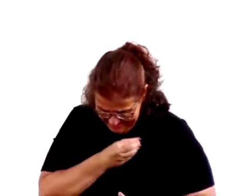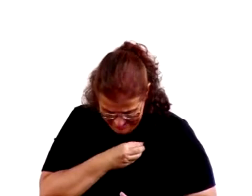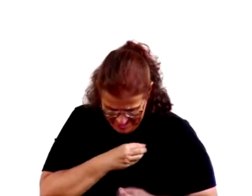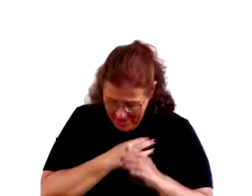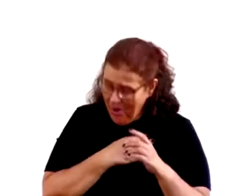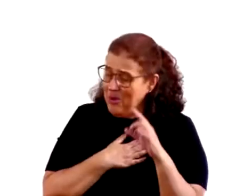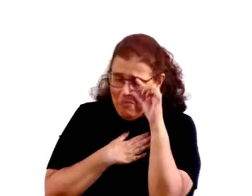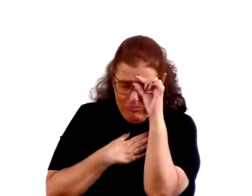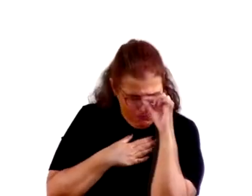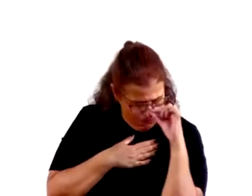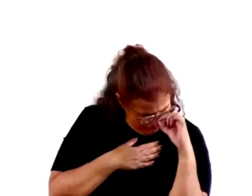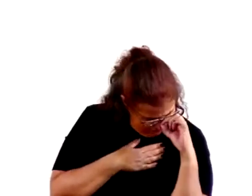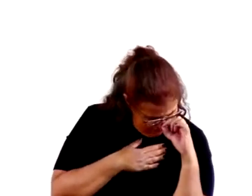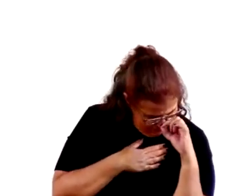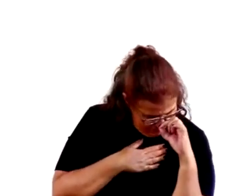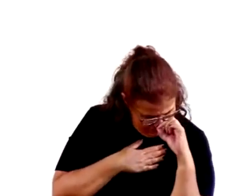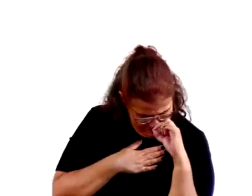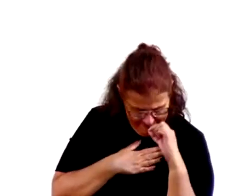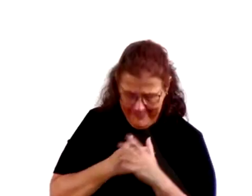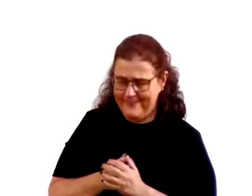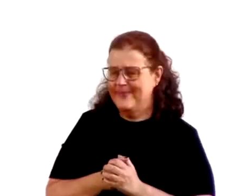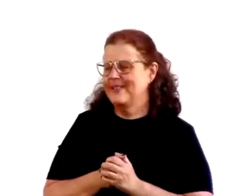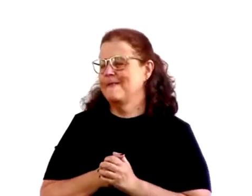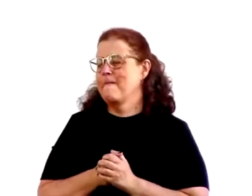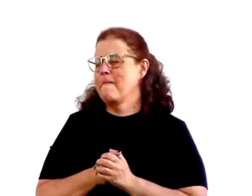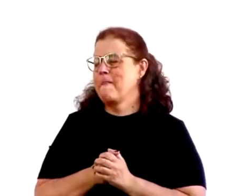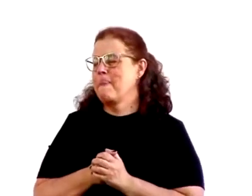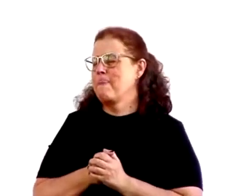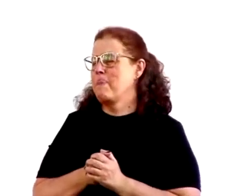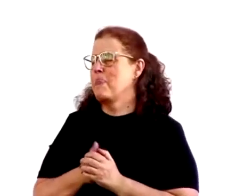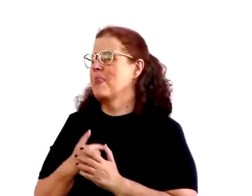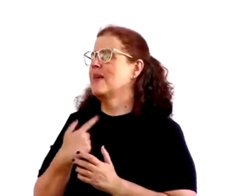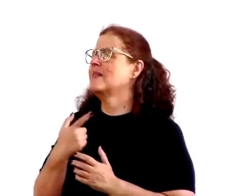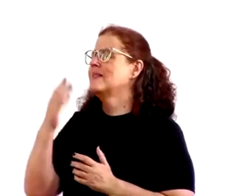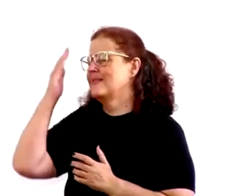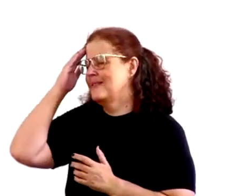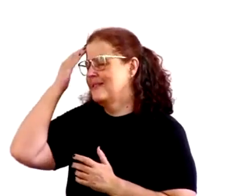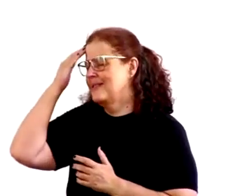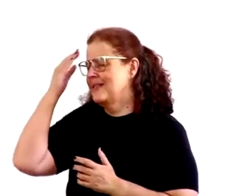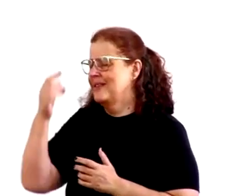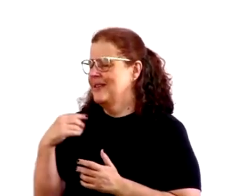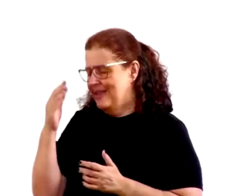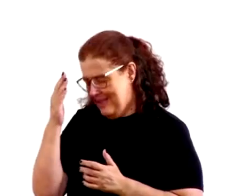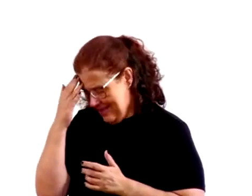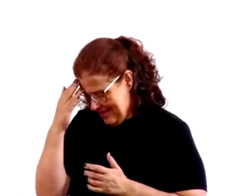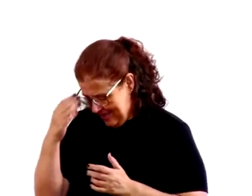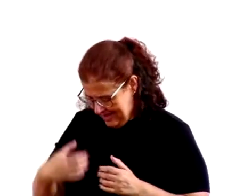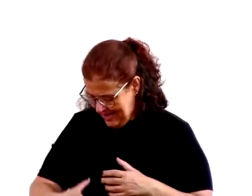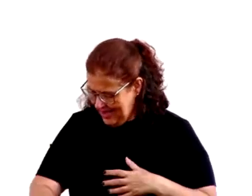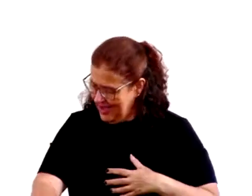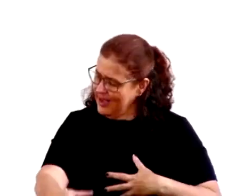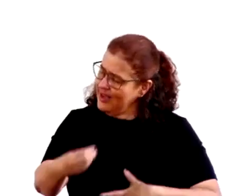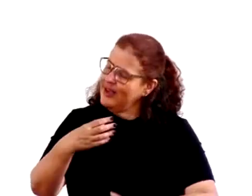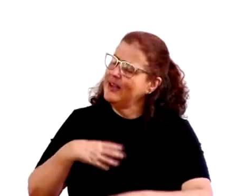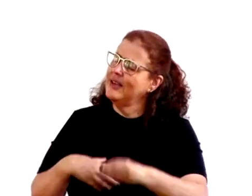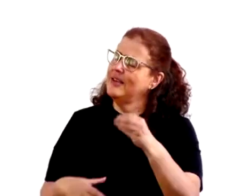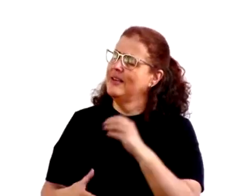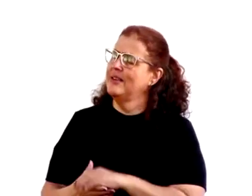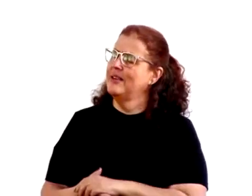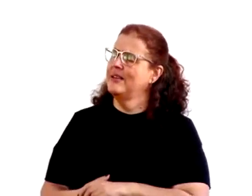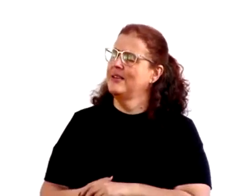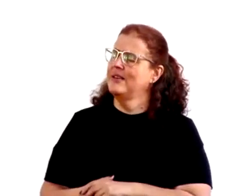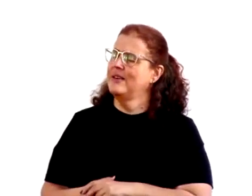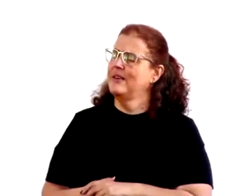pequeno. Dá-nos humildade para reconhecermos que o nosso próximo foi criado por Ti e a Ele